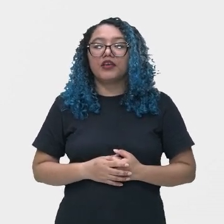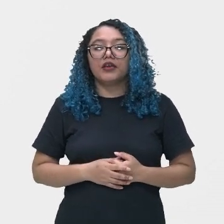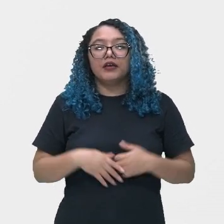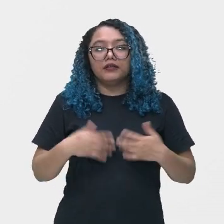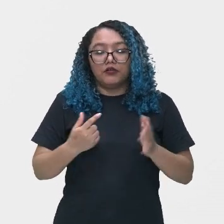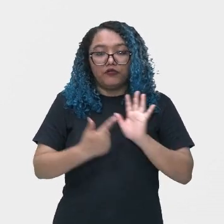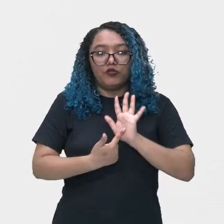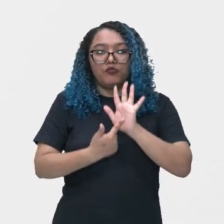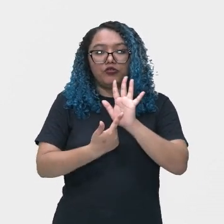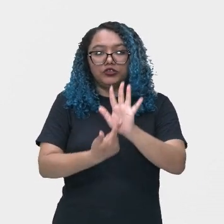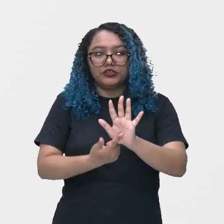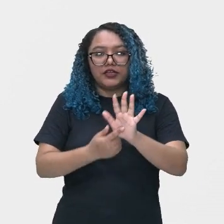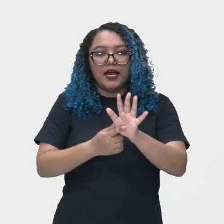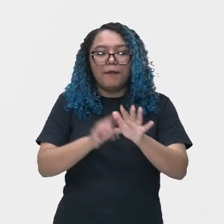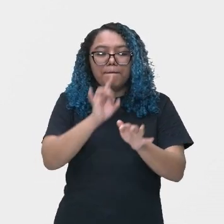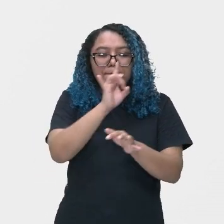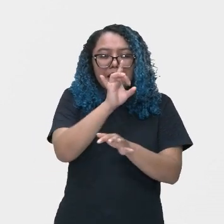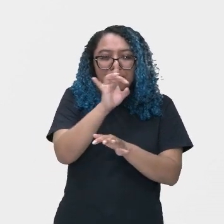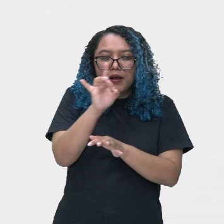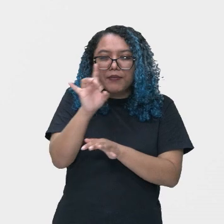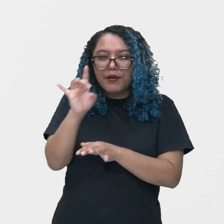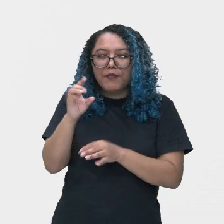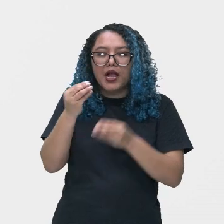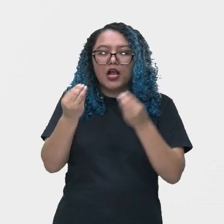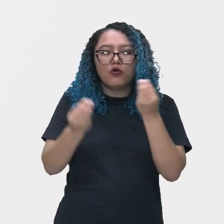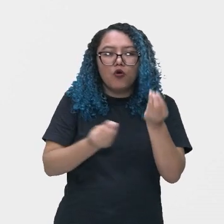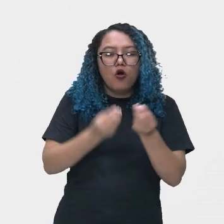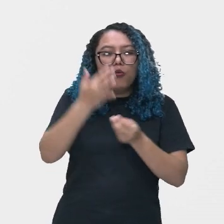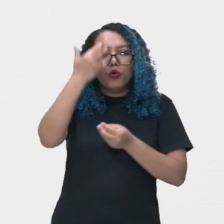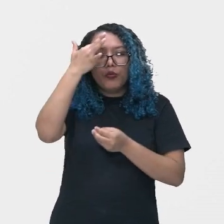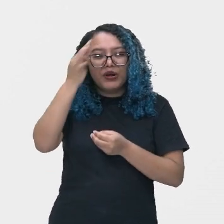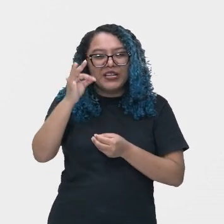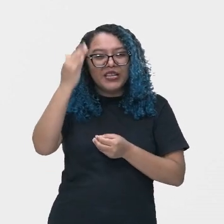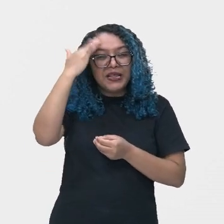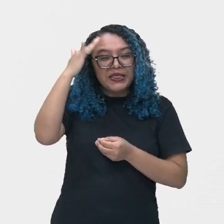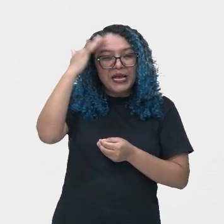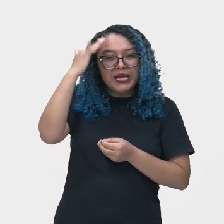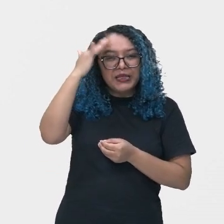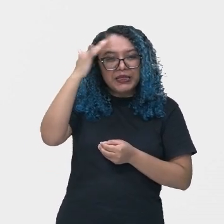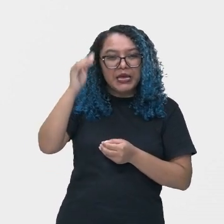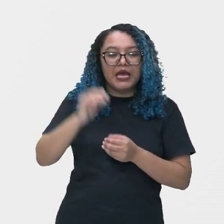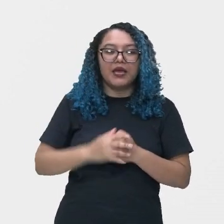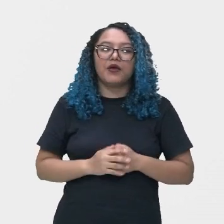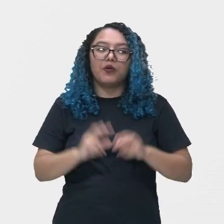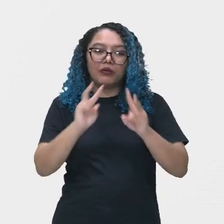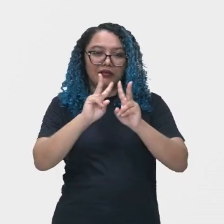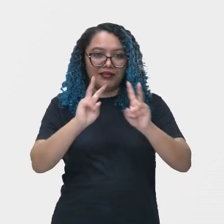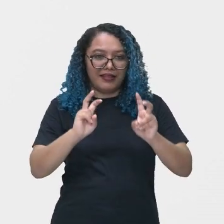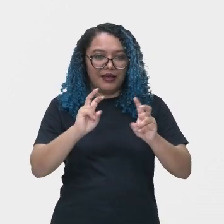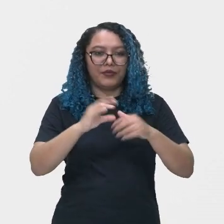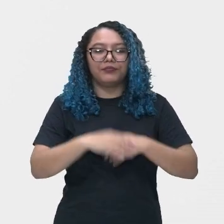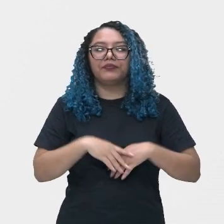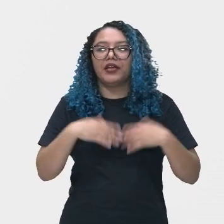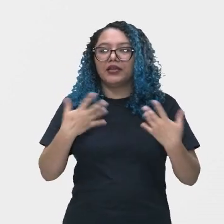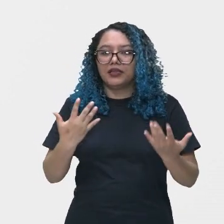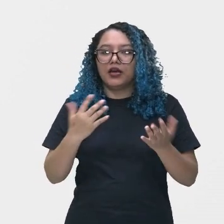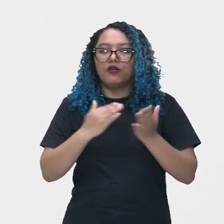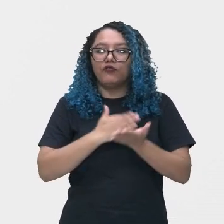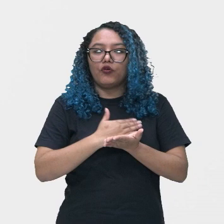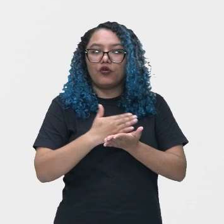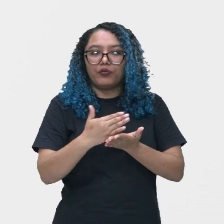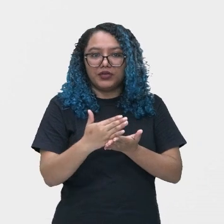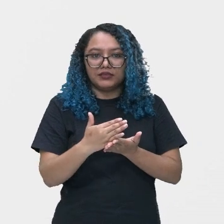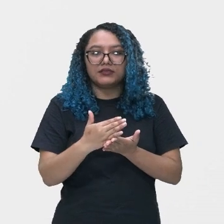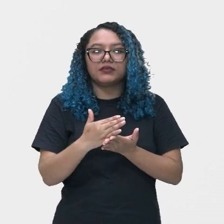possam compreender exatamente do que se trata. Eu vou começar aqui com as características do gênero, né, de